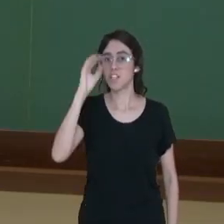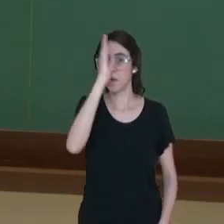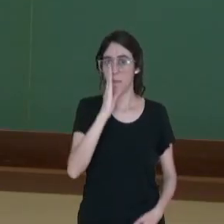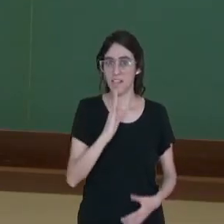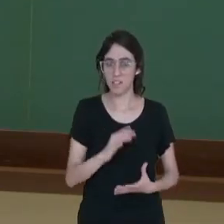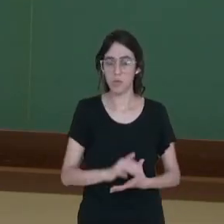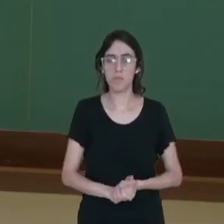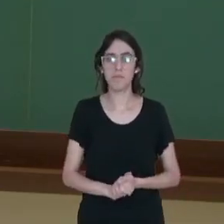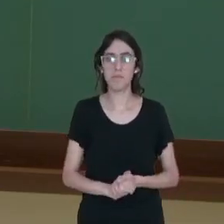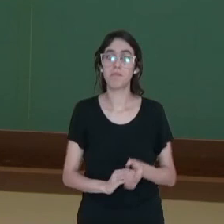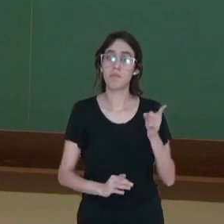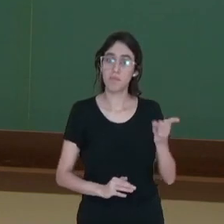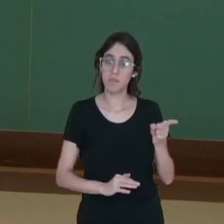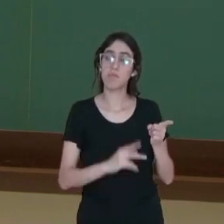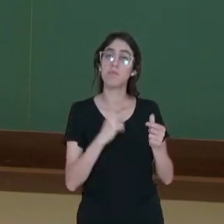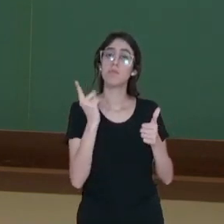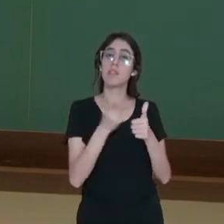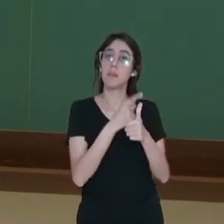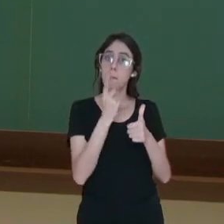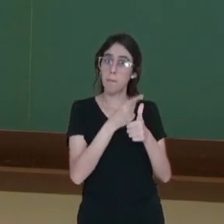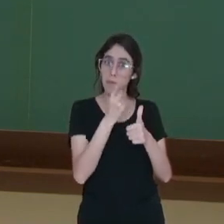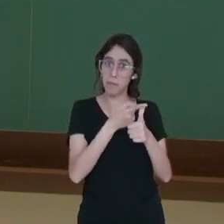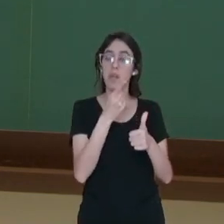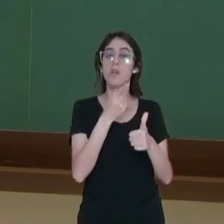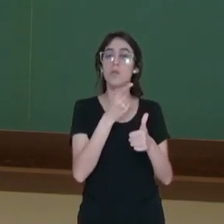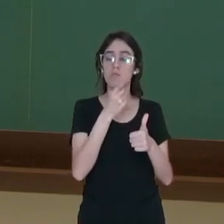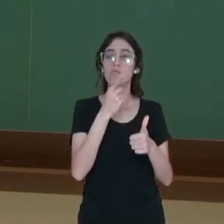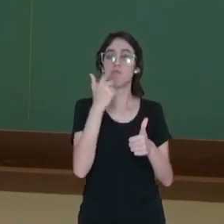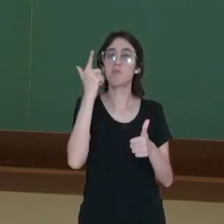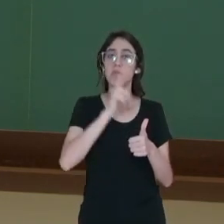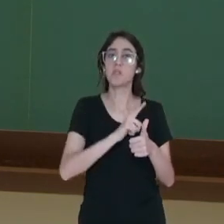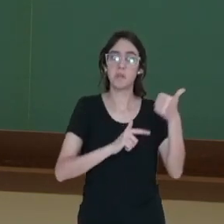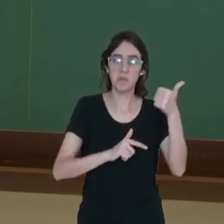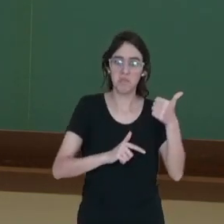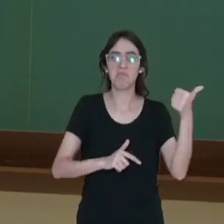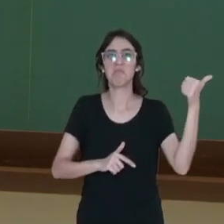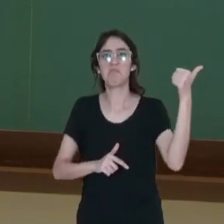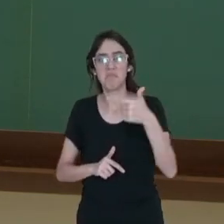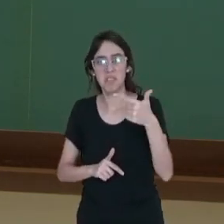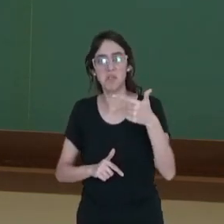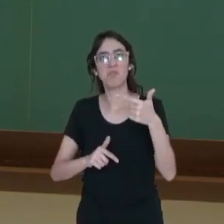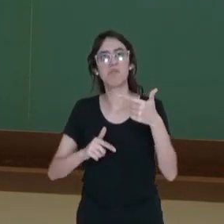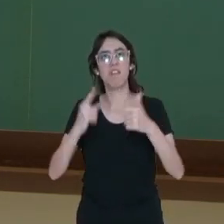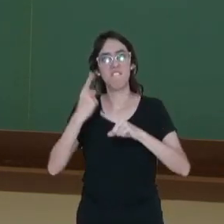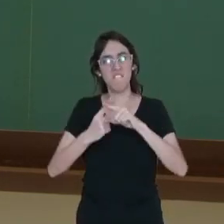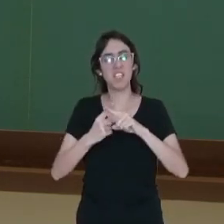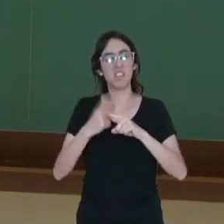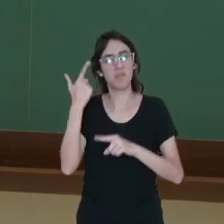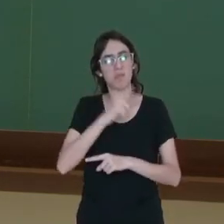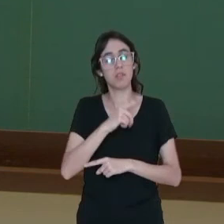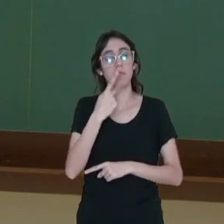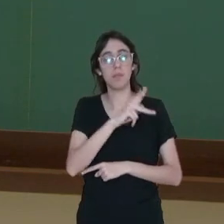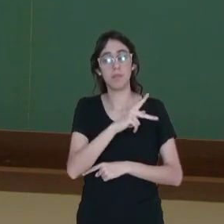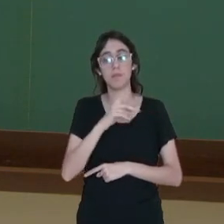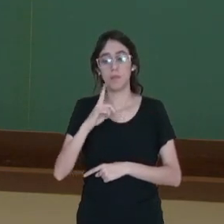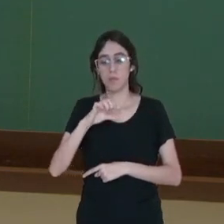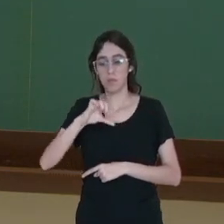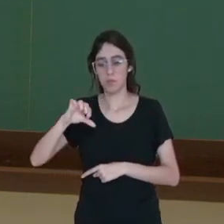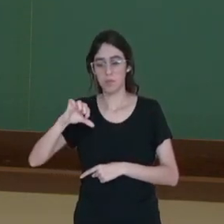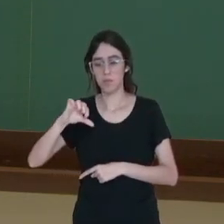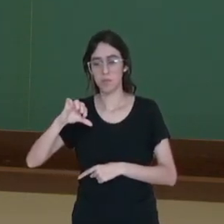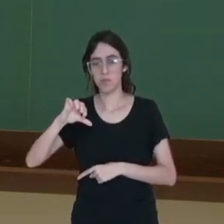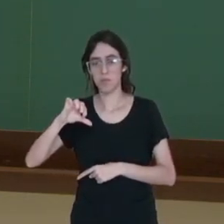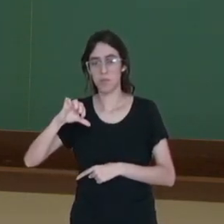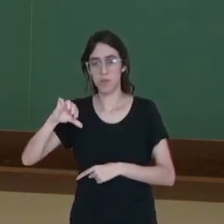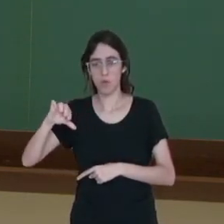Brasil? Ele foi o primeiro a ser reeleito. Seu segundo mandato, ou seja, de 1999 a 2002,